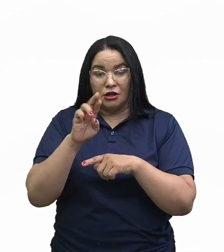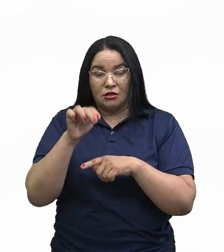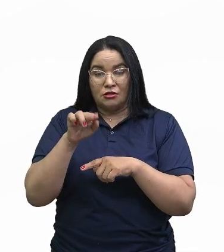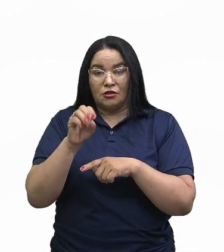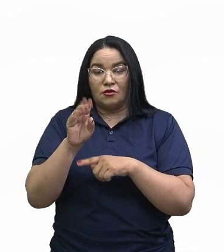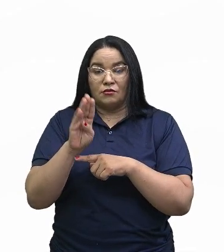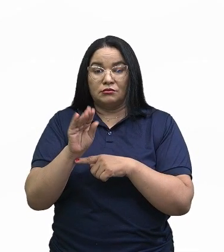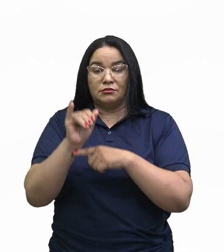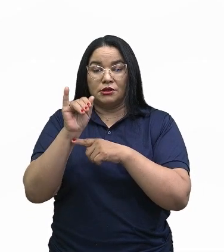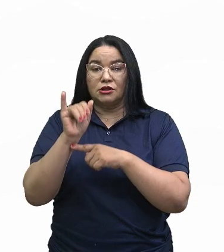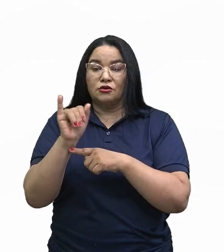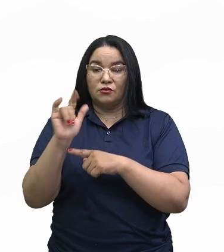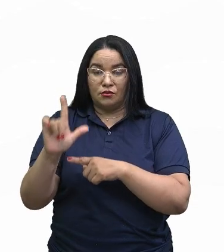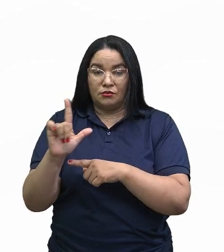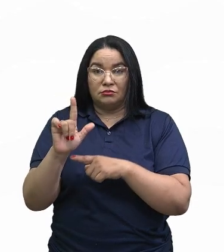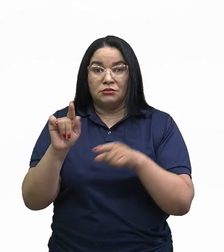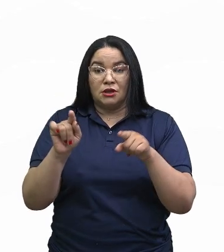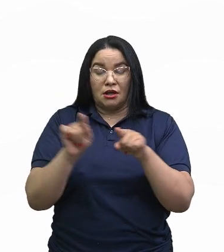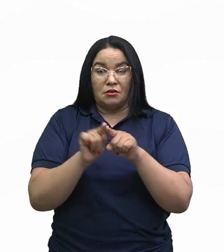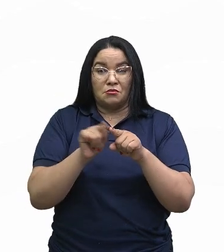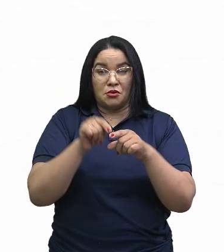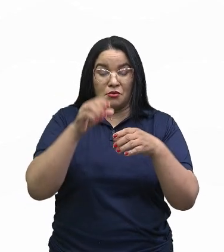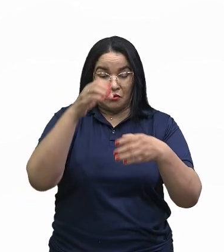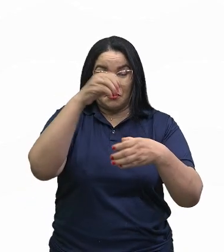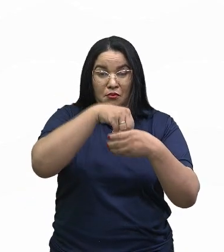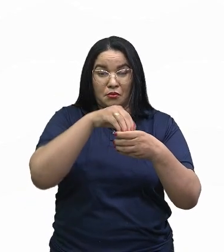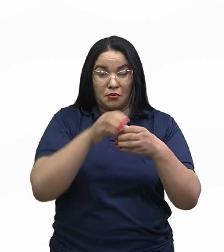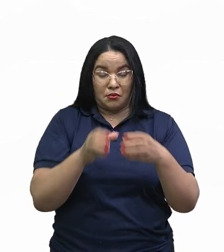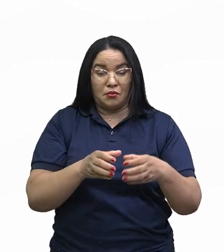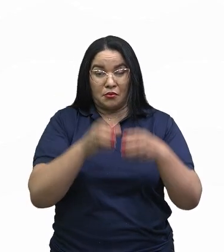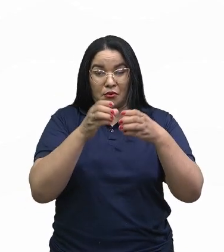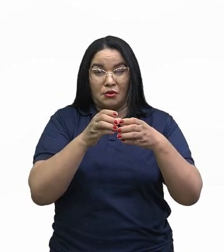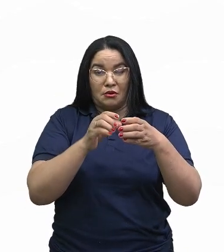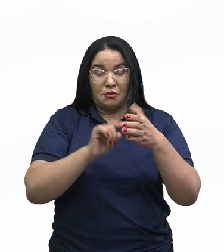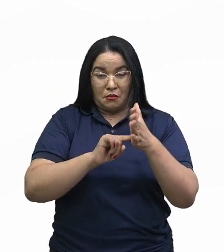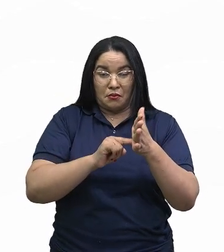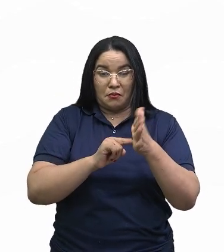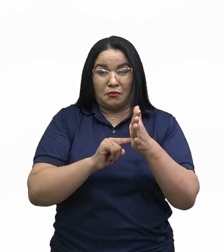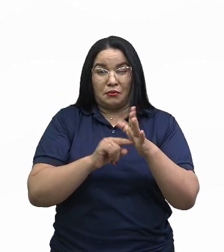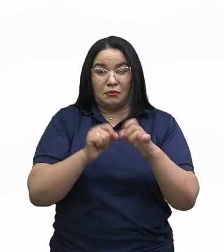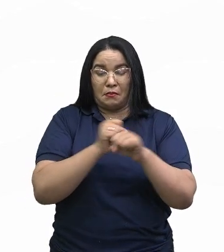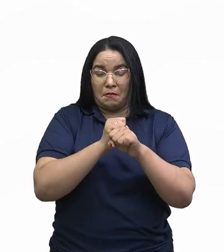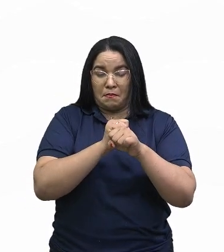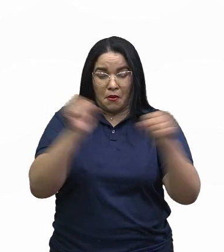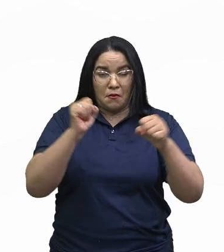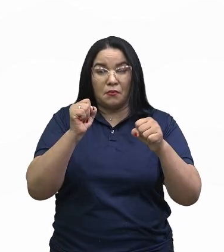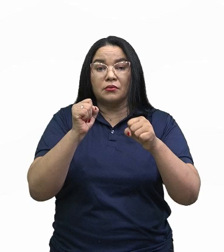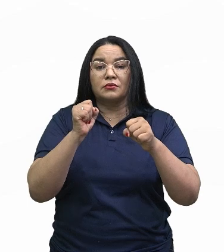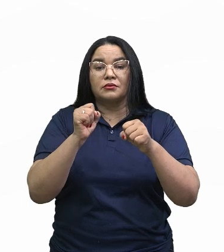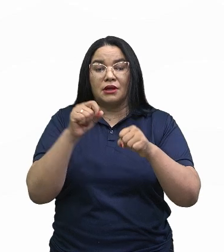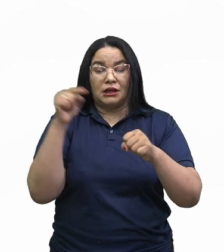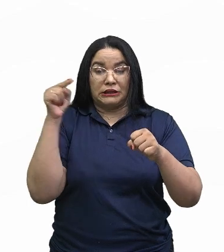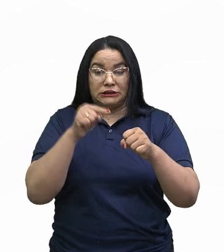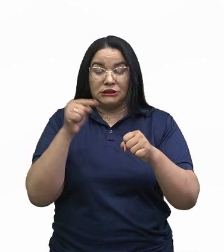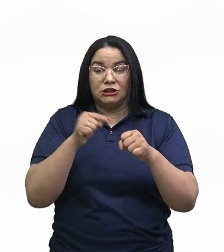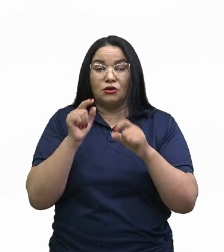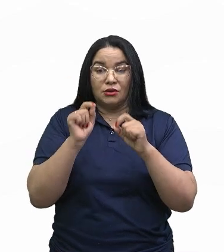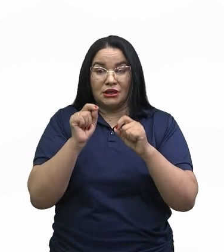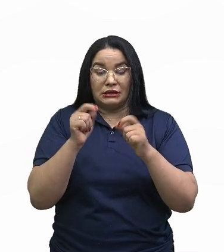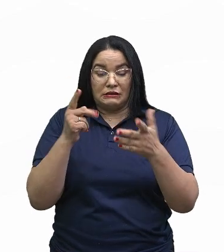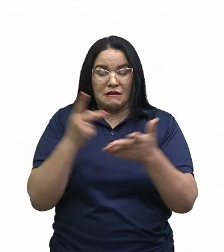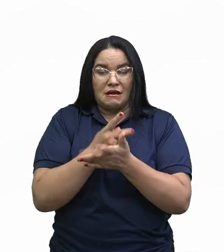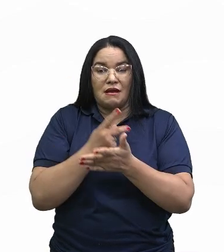uma explosão no reator 4 durante um teste de segurança. Então, nesse caso aí, realmente foi um